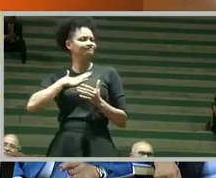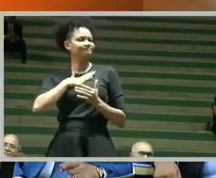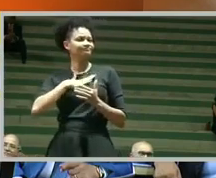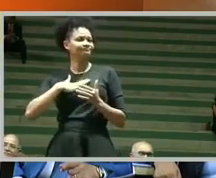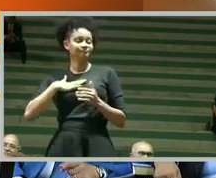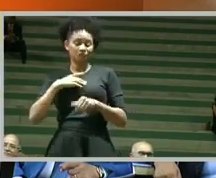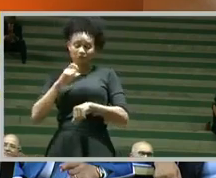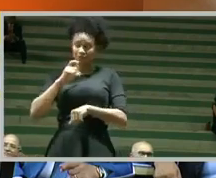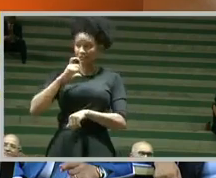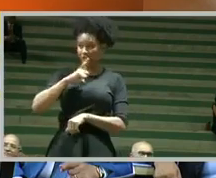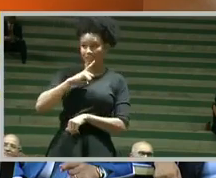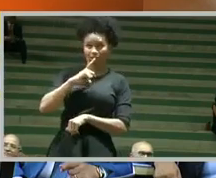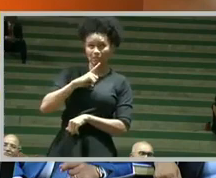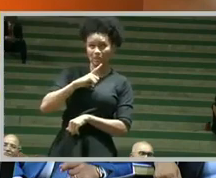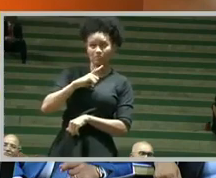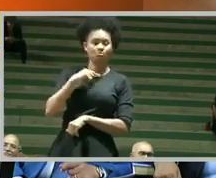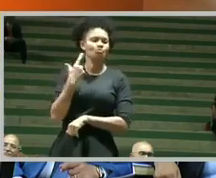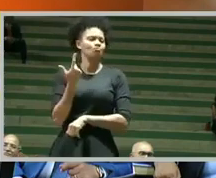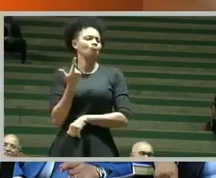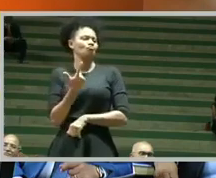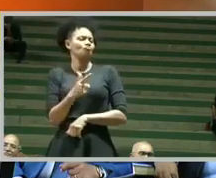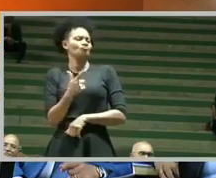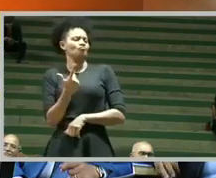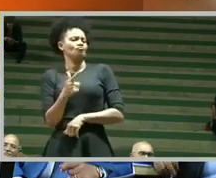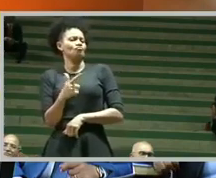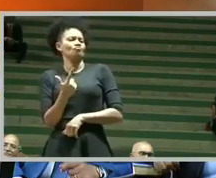quando tenho e quando não tenho.